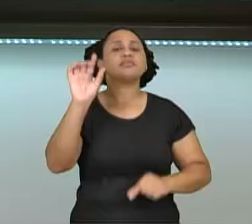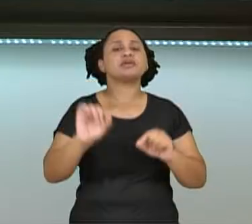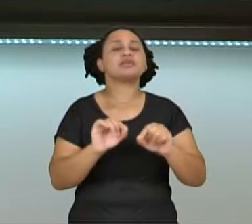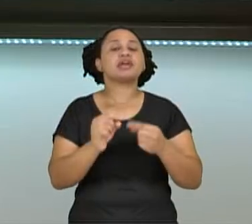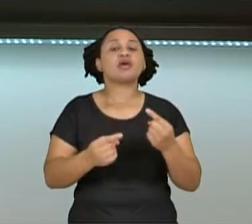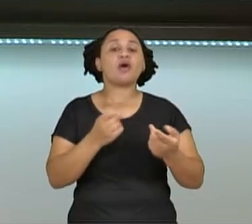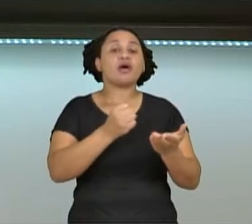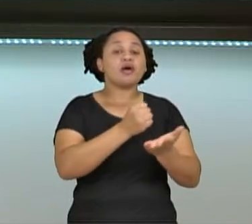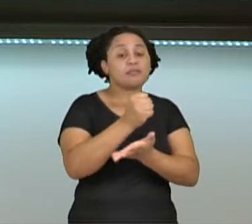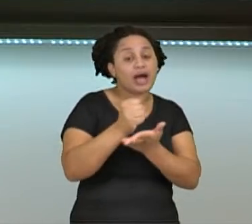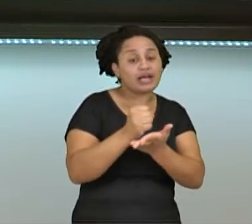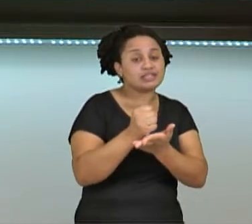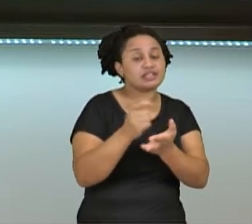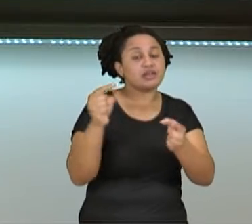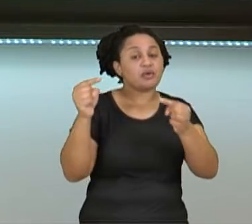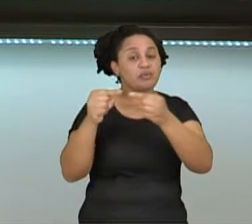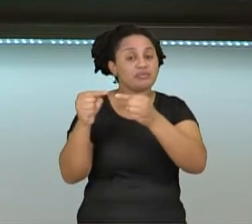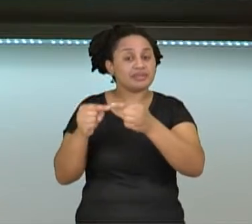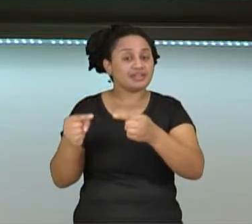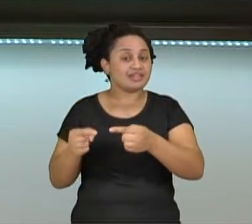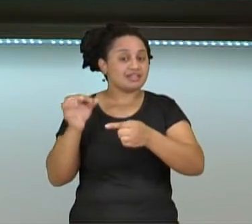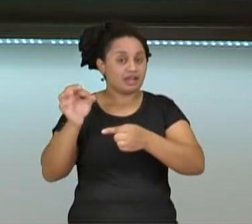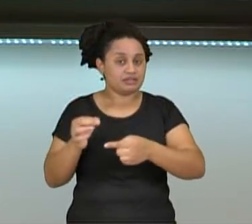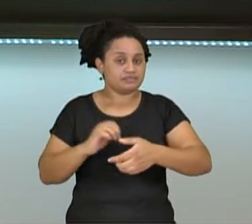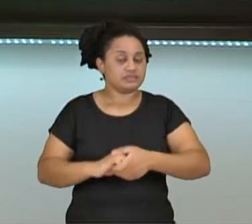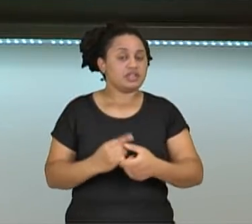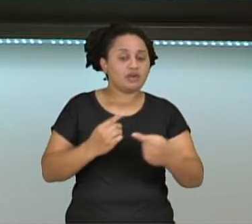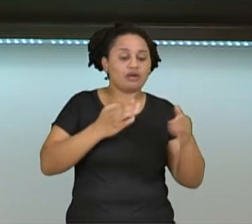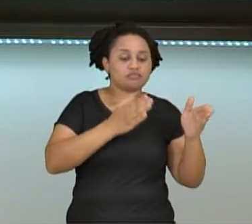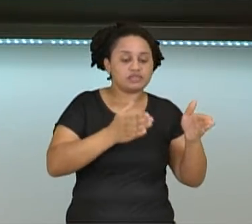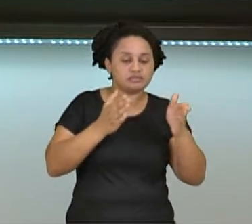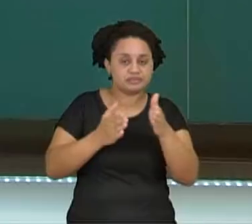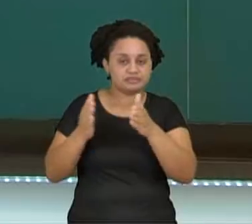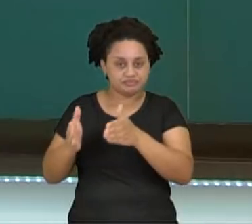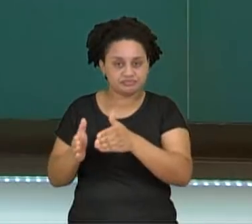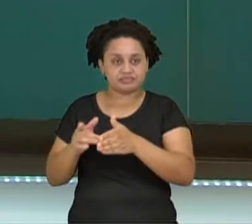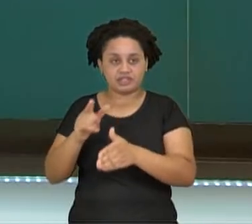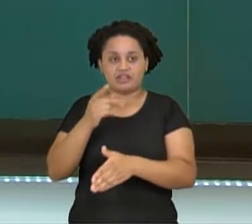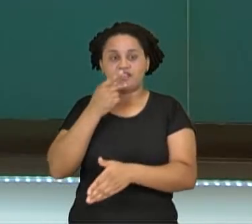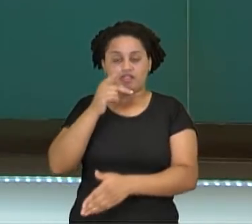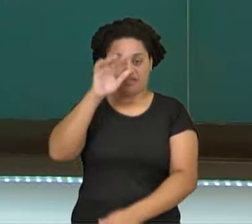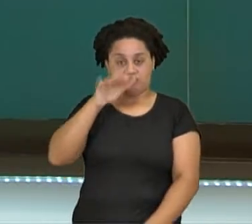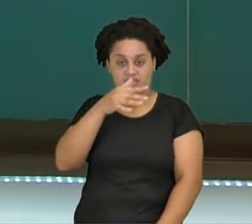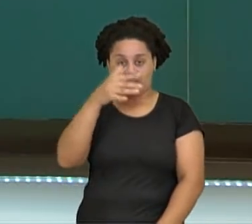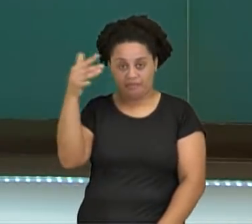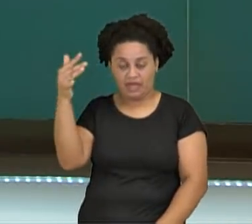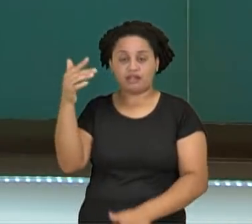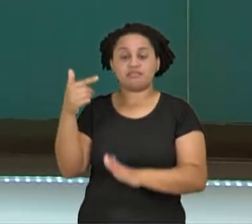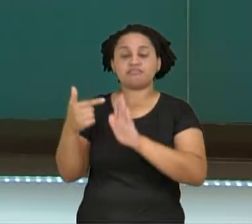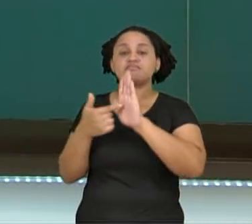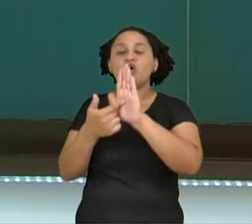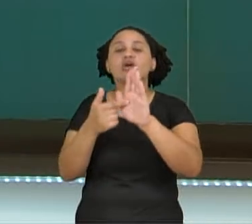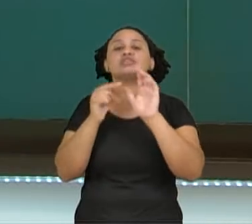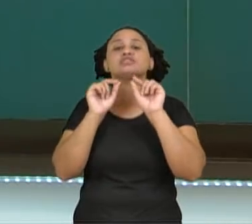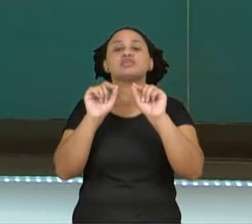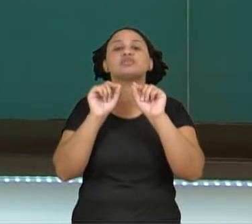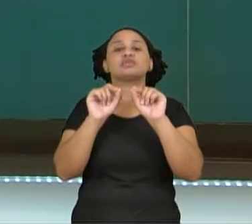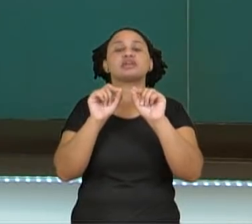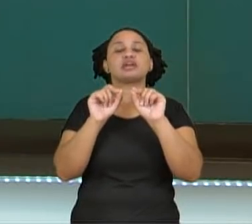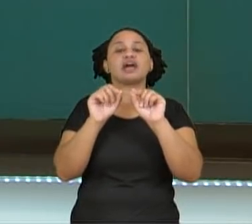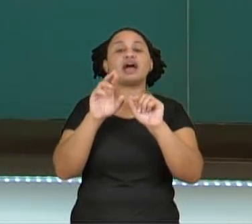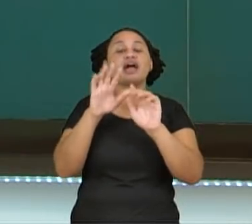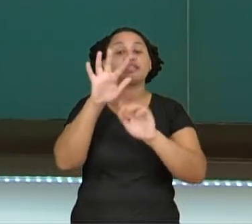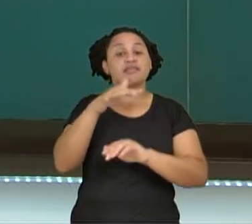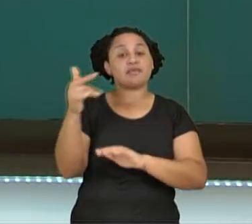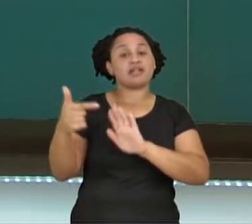base pareia com qual e qual é a sequência. Então, aqui está dizendo ó, que a tabela está representando, a tabela